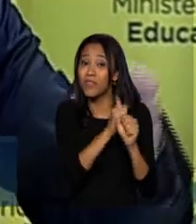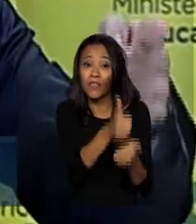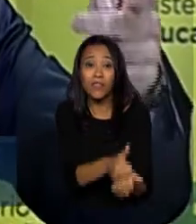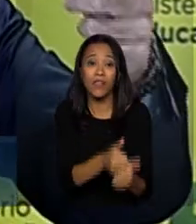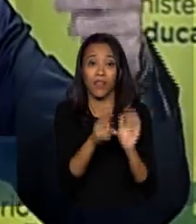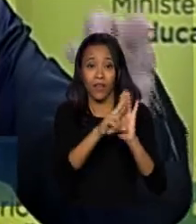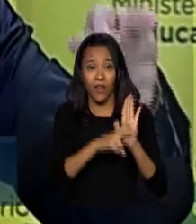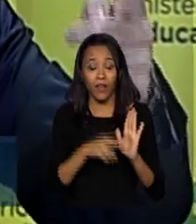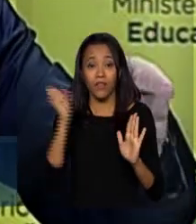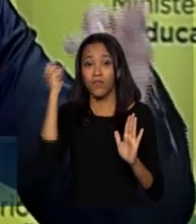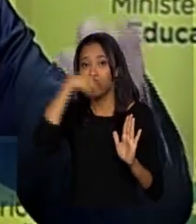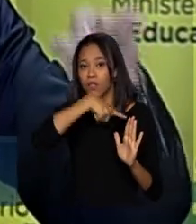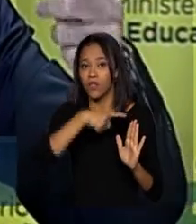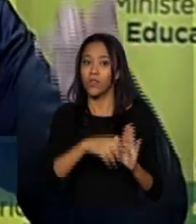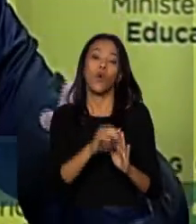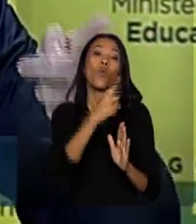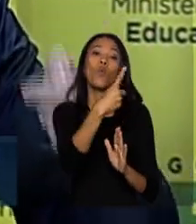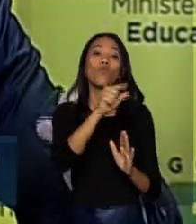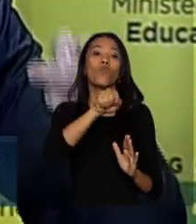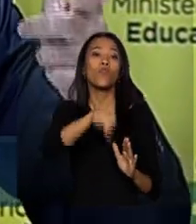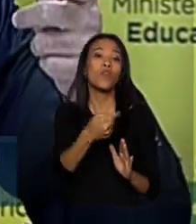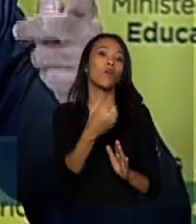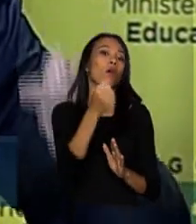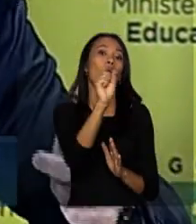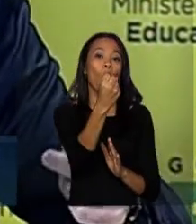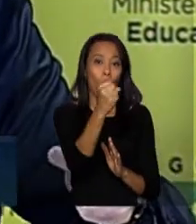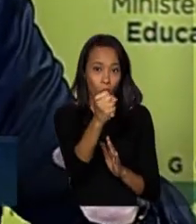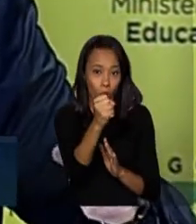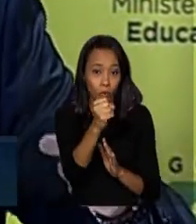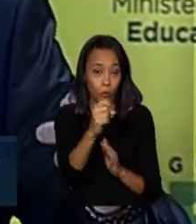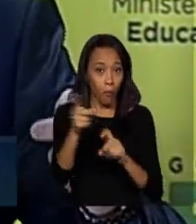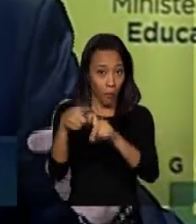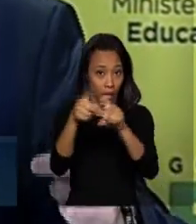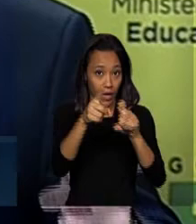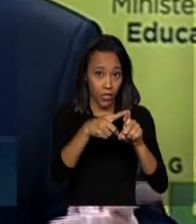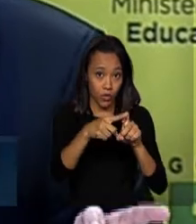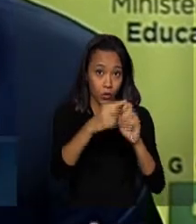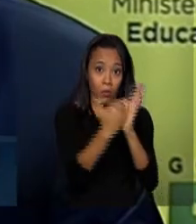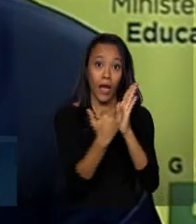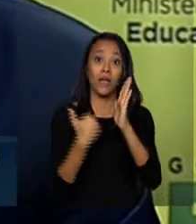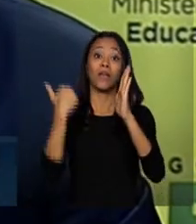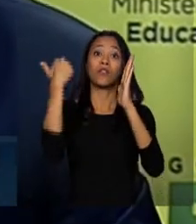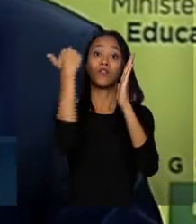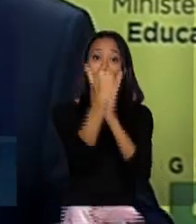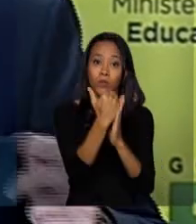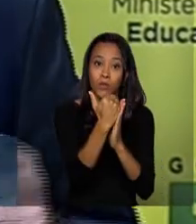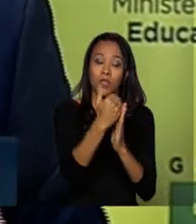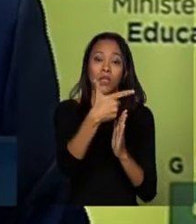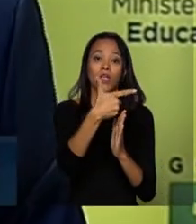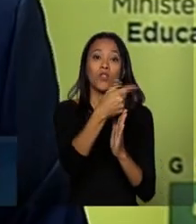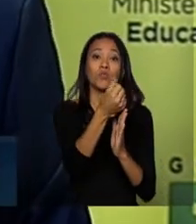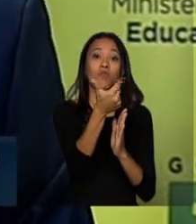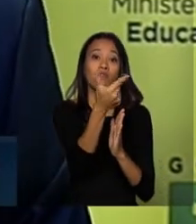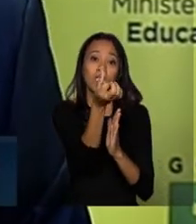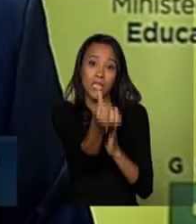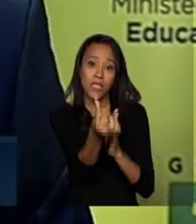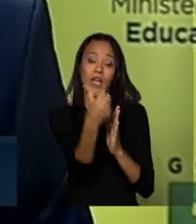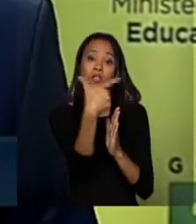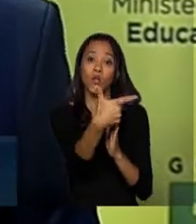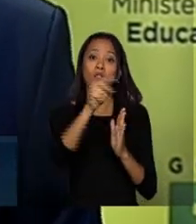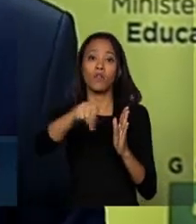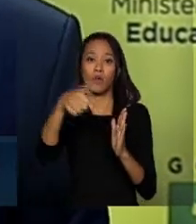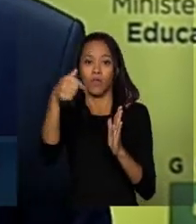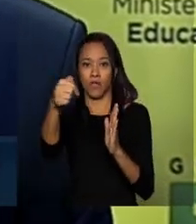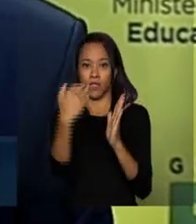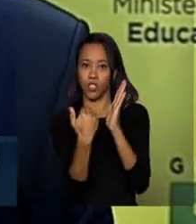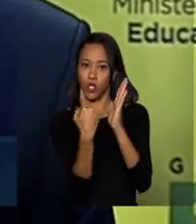esse dado, sair de 1,8 médicos por mil habitantes para chegar em 2026 a 2,7. Aqui no